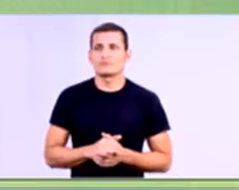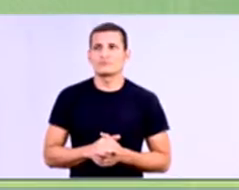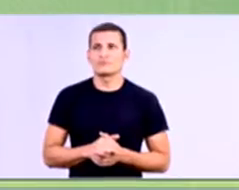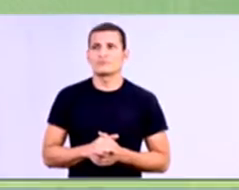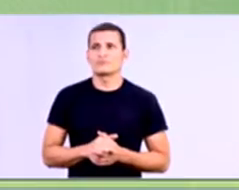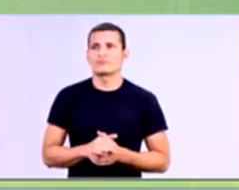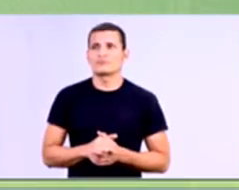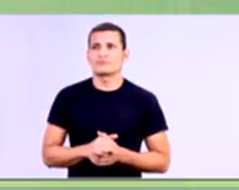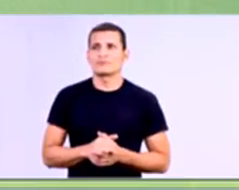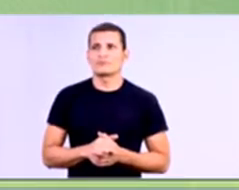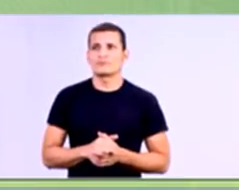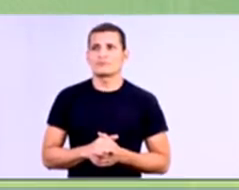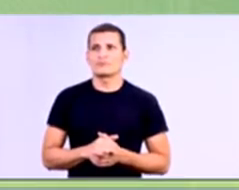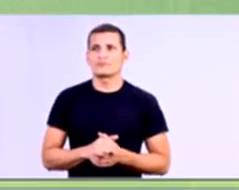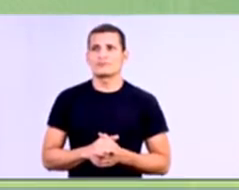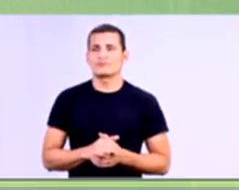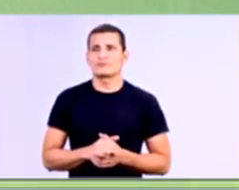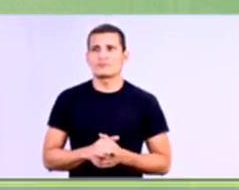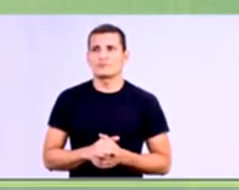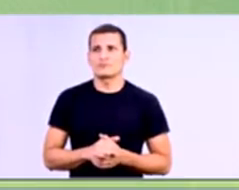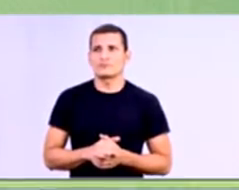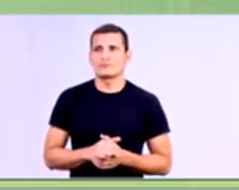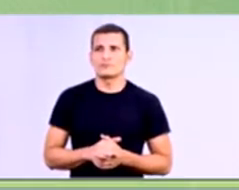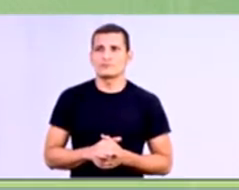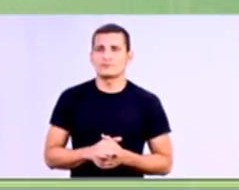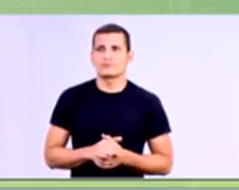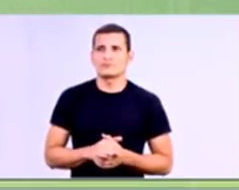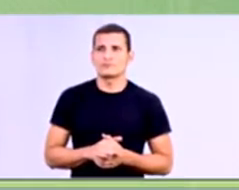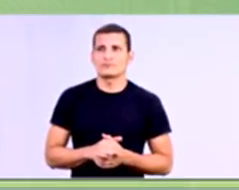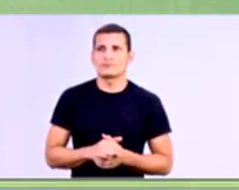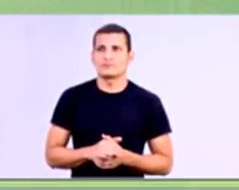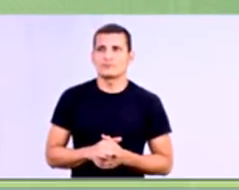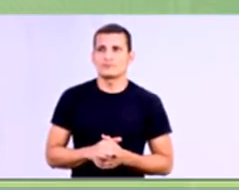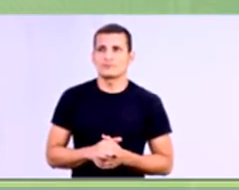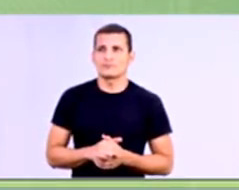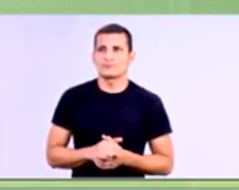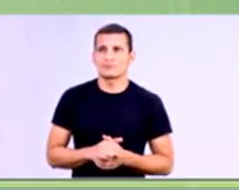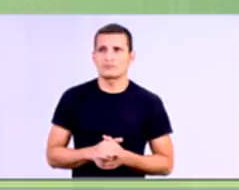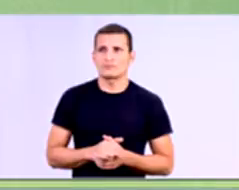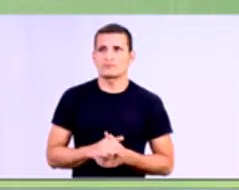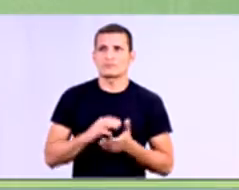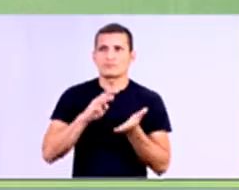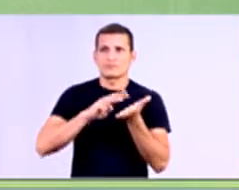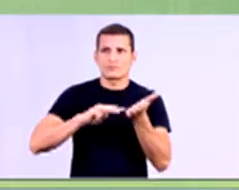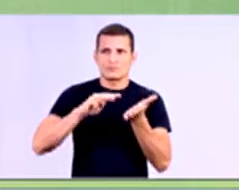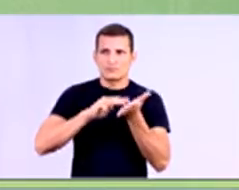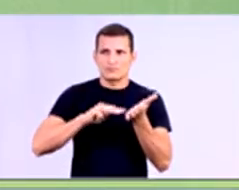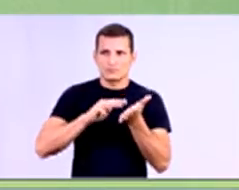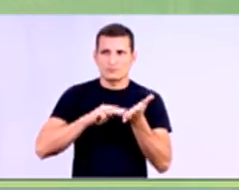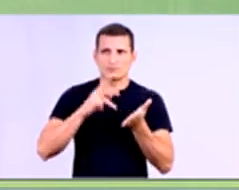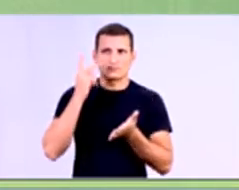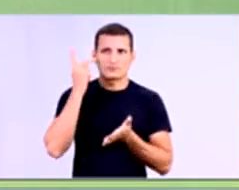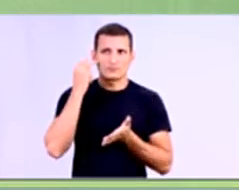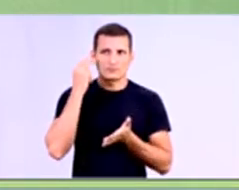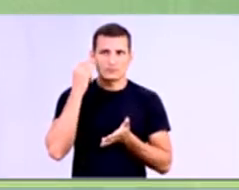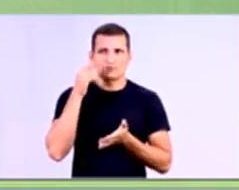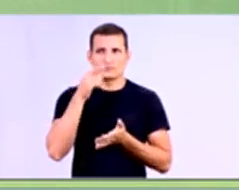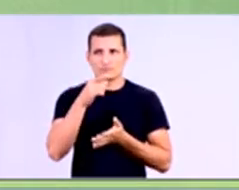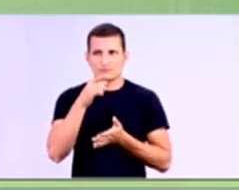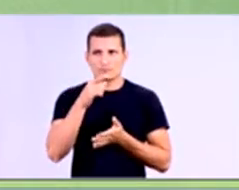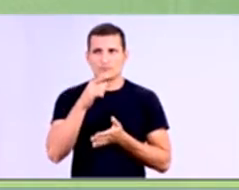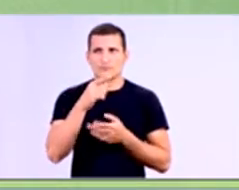ser só 8 caracteres, não preciso fazer um tratamento a mais, e todos os métodos normais que esse